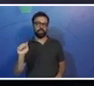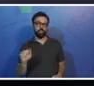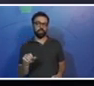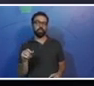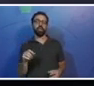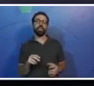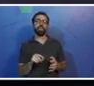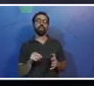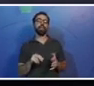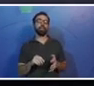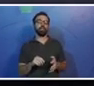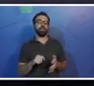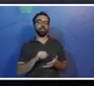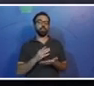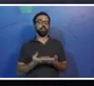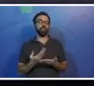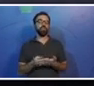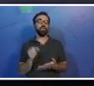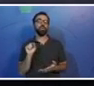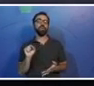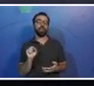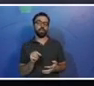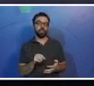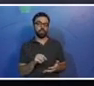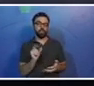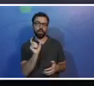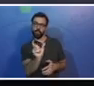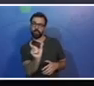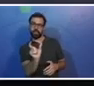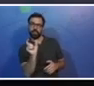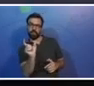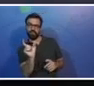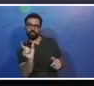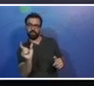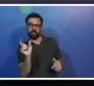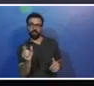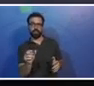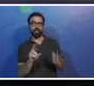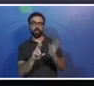escrita cada palavra. Essa é a função da ortografia.